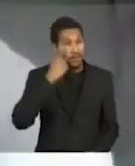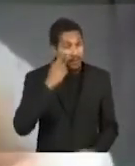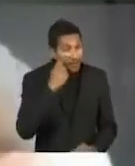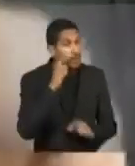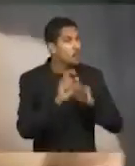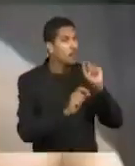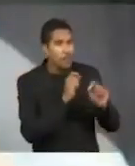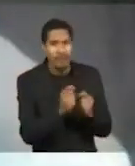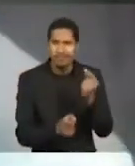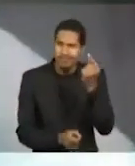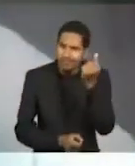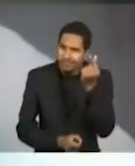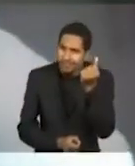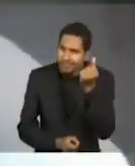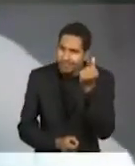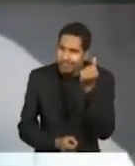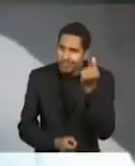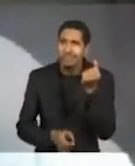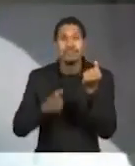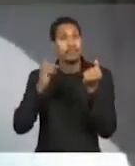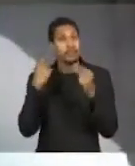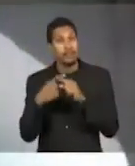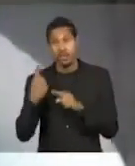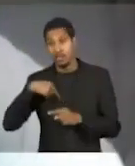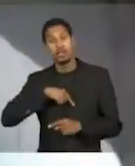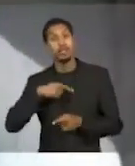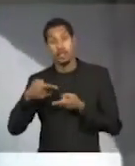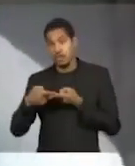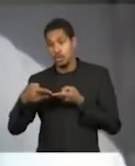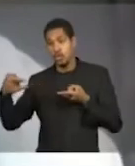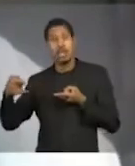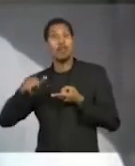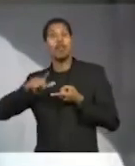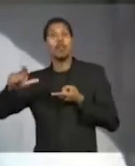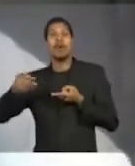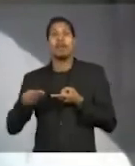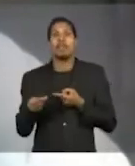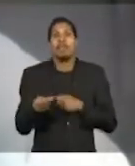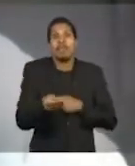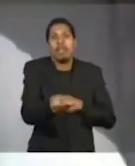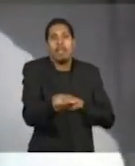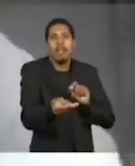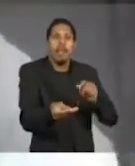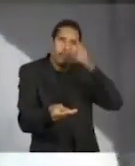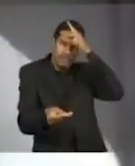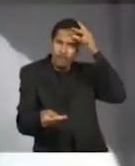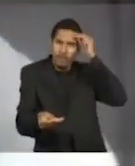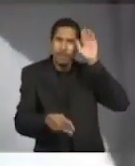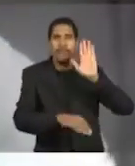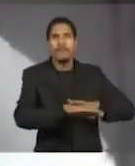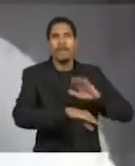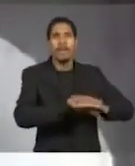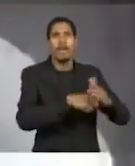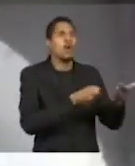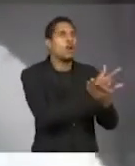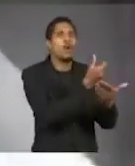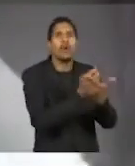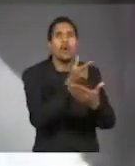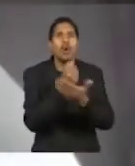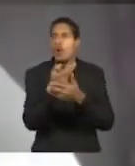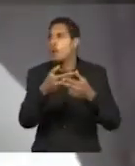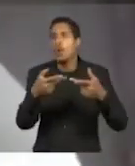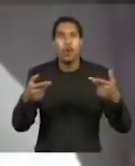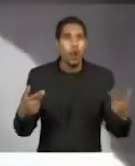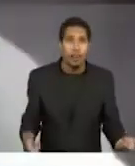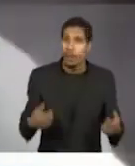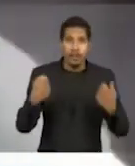as contas, porque nós demos um cheque em branco na medida em que a Prefeitura pode fazer as compras, as contratações,